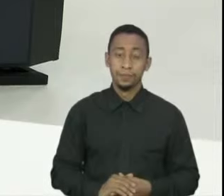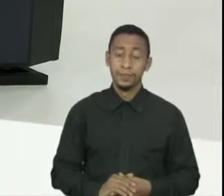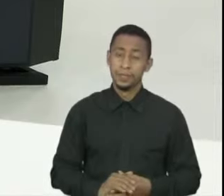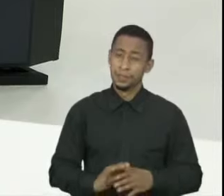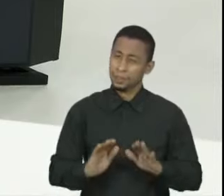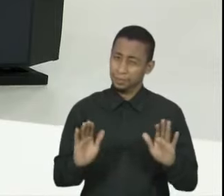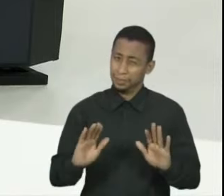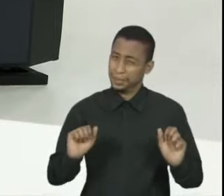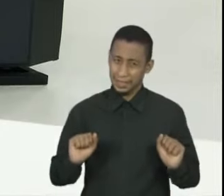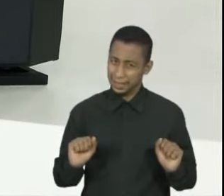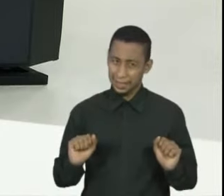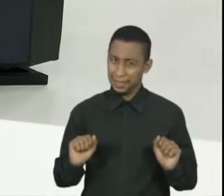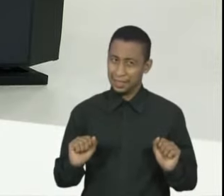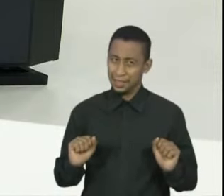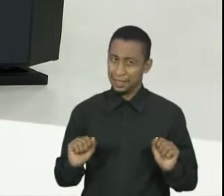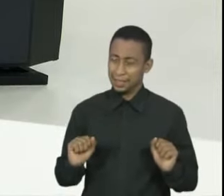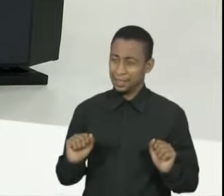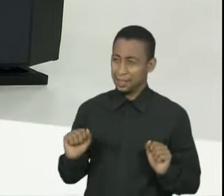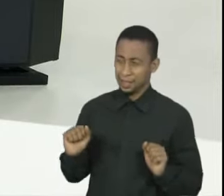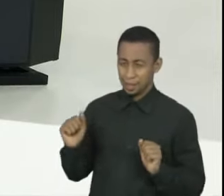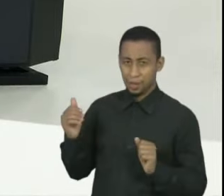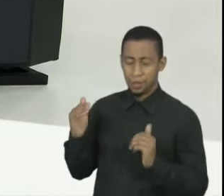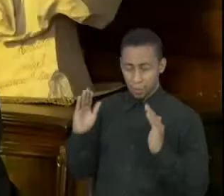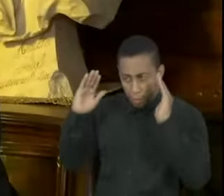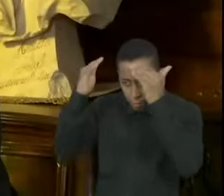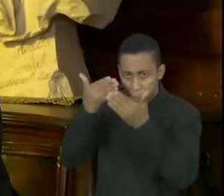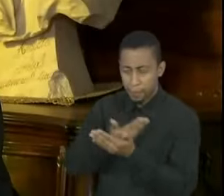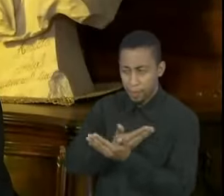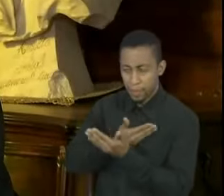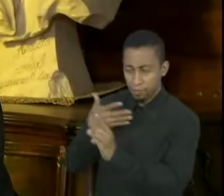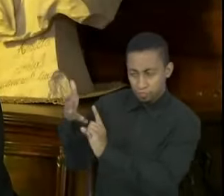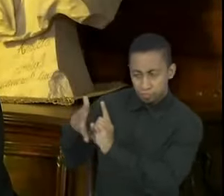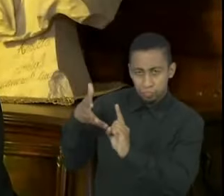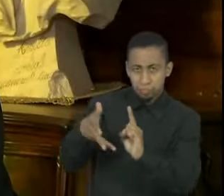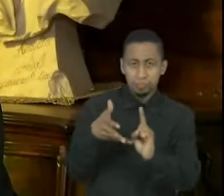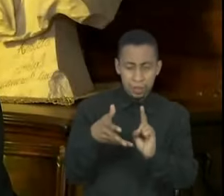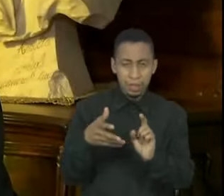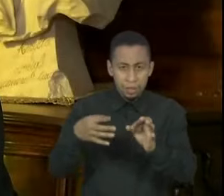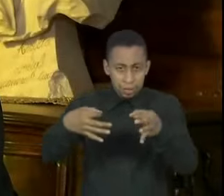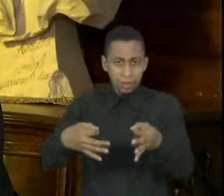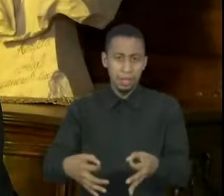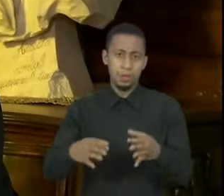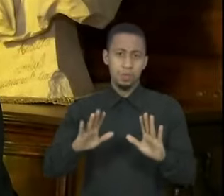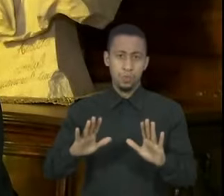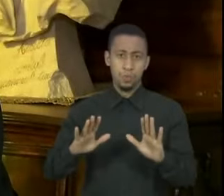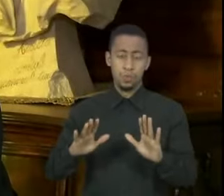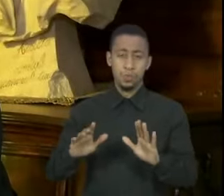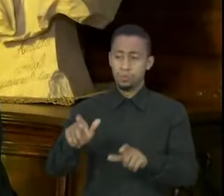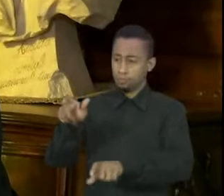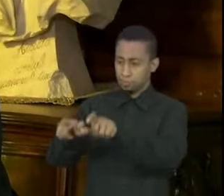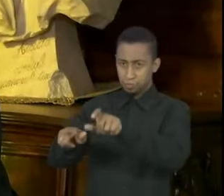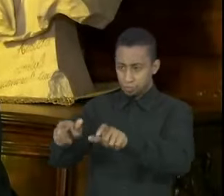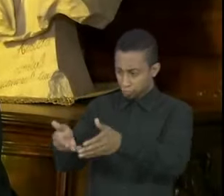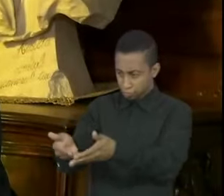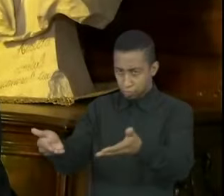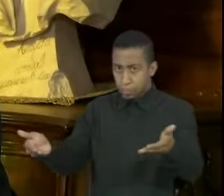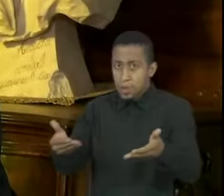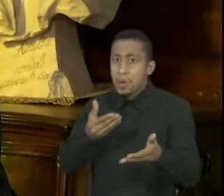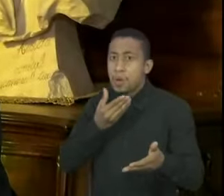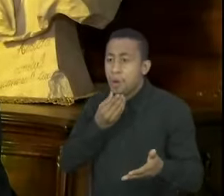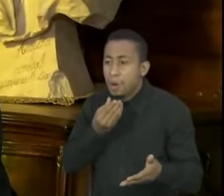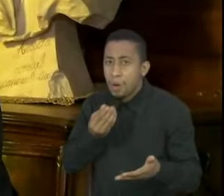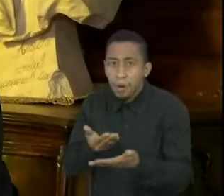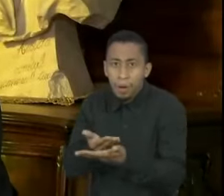e não não tem contradição o papa se referia a que os homossexuais têm direito a ter uma família Isto é que eles sejam